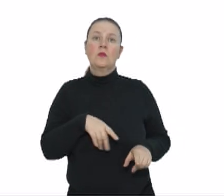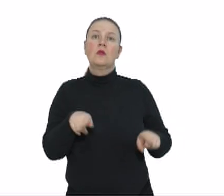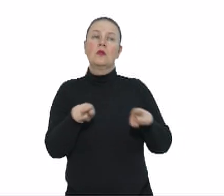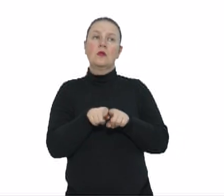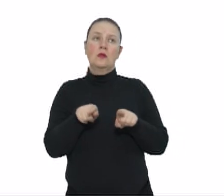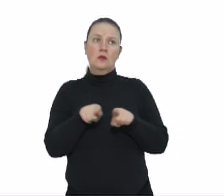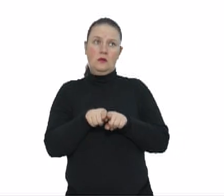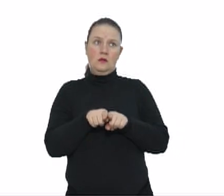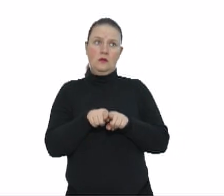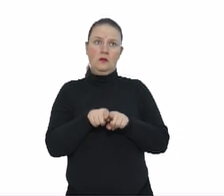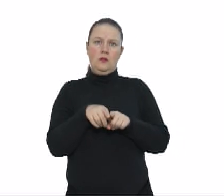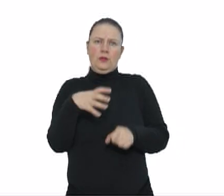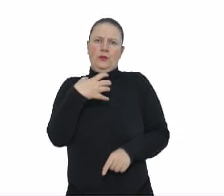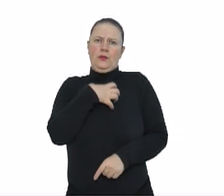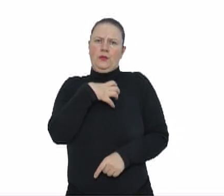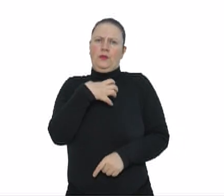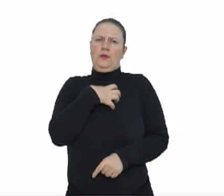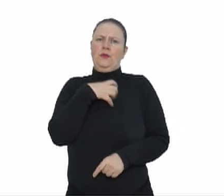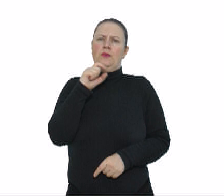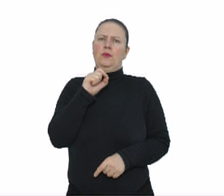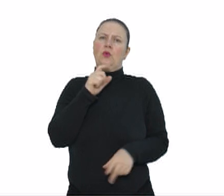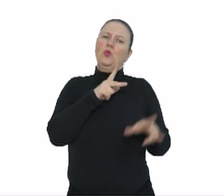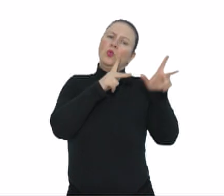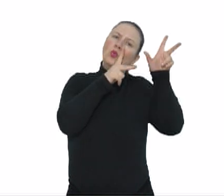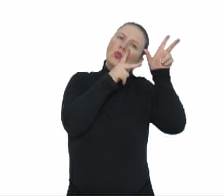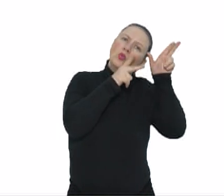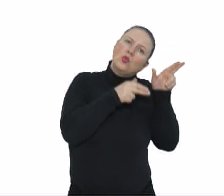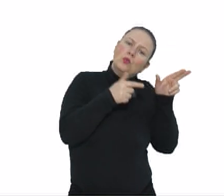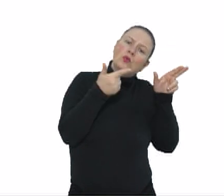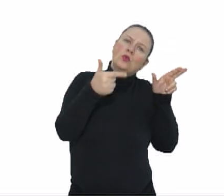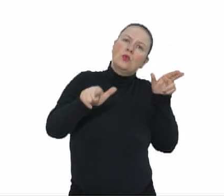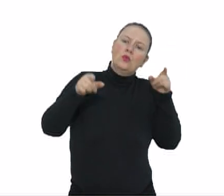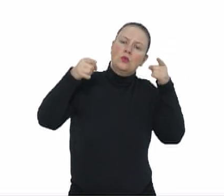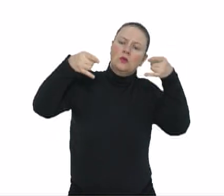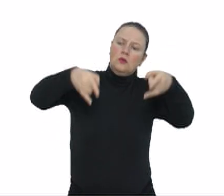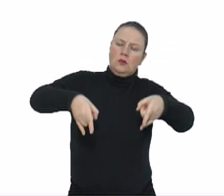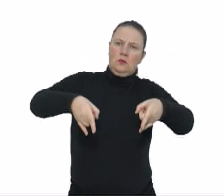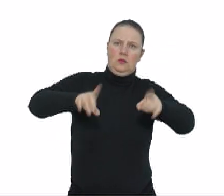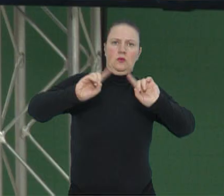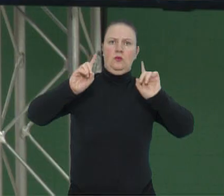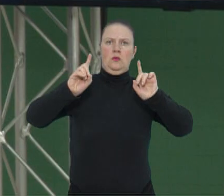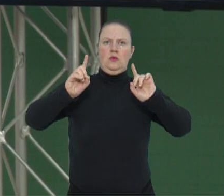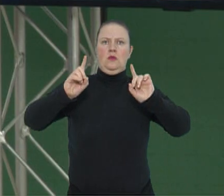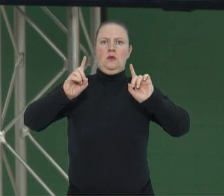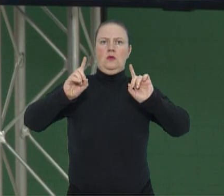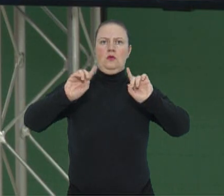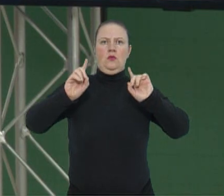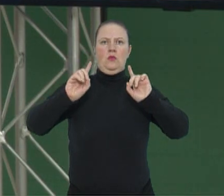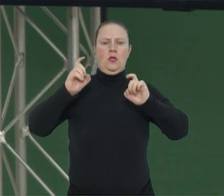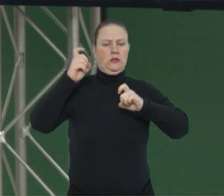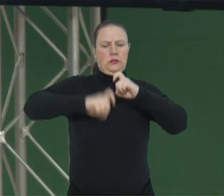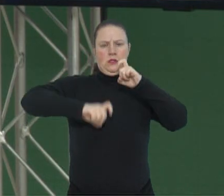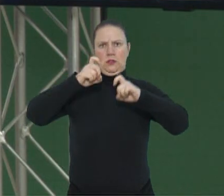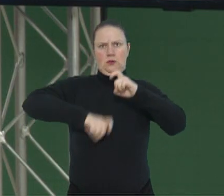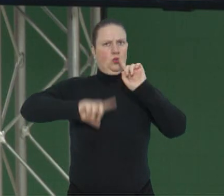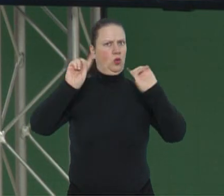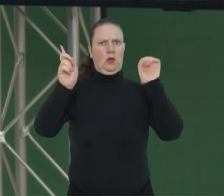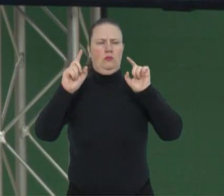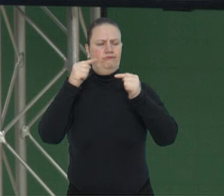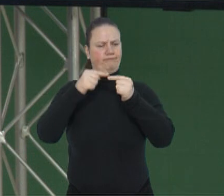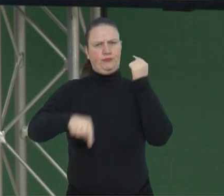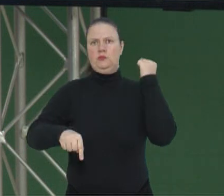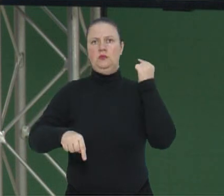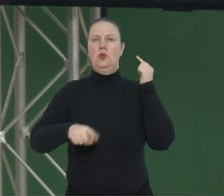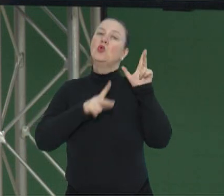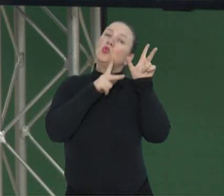cama, esse sentido aqui não é naquele sentido de sexo, não tem nada a ver com isso. Es